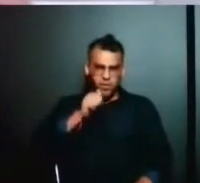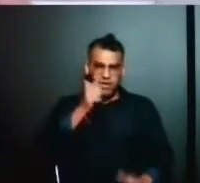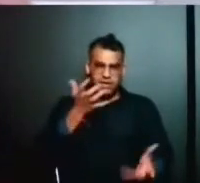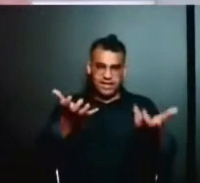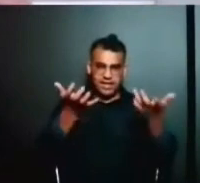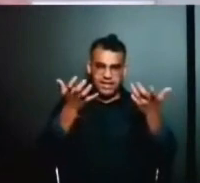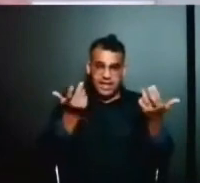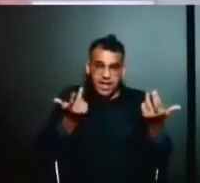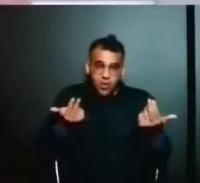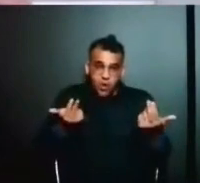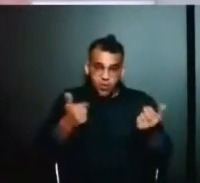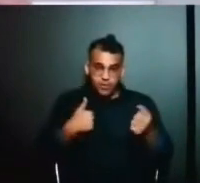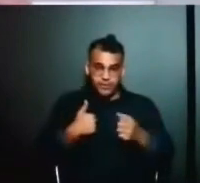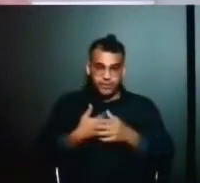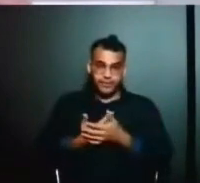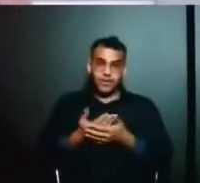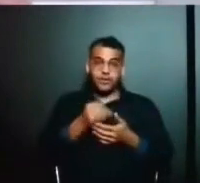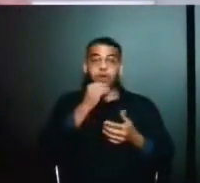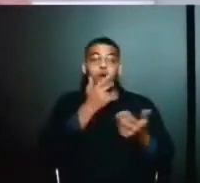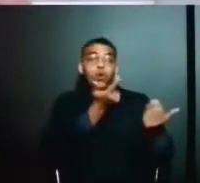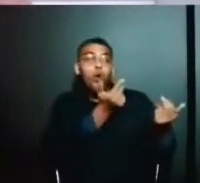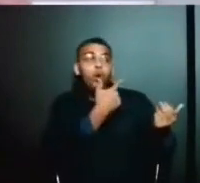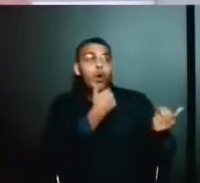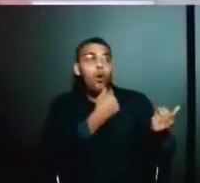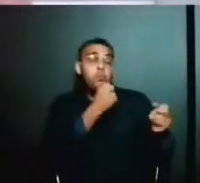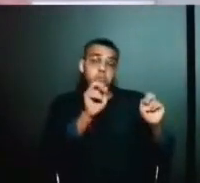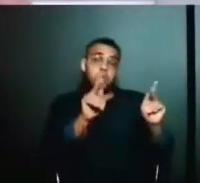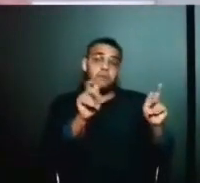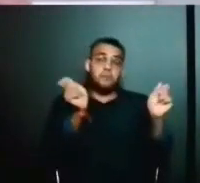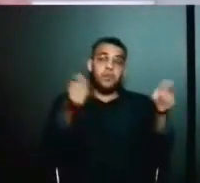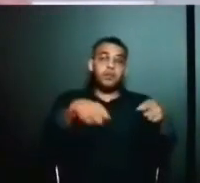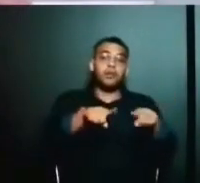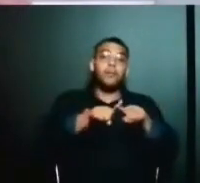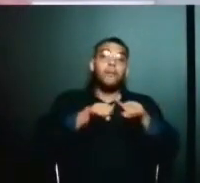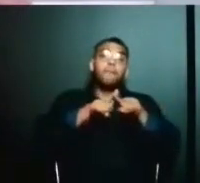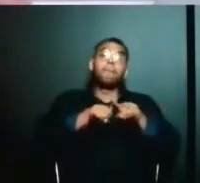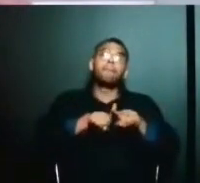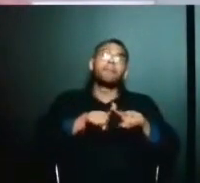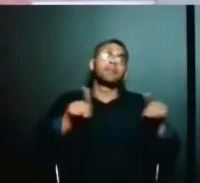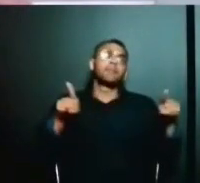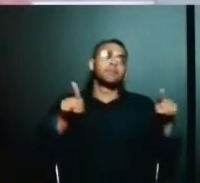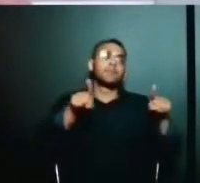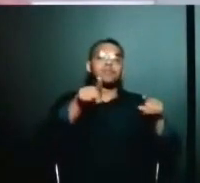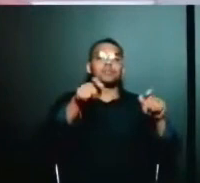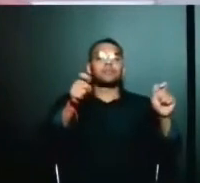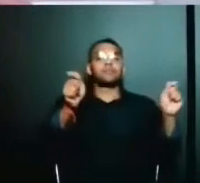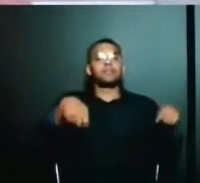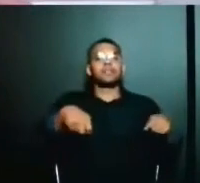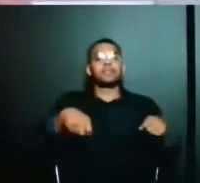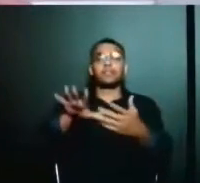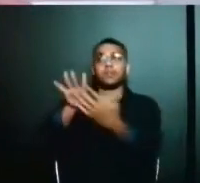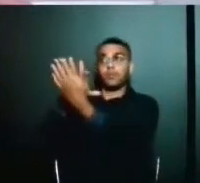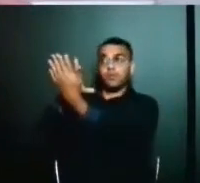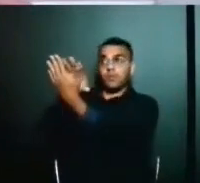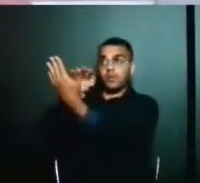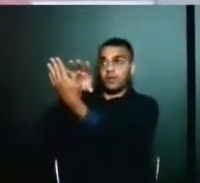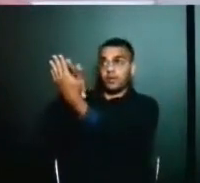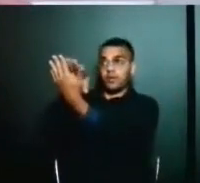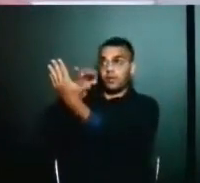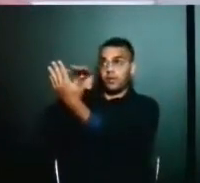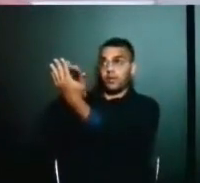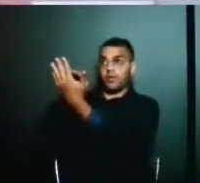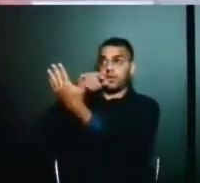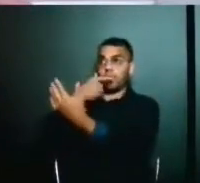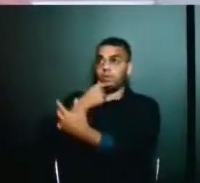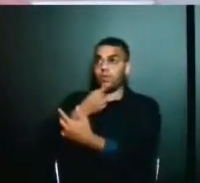mesmo lugar que um homem, é completamente possível, desde que você comece a copiá-los. E você já reparou, talvez